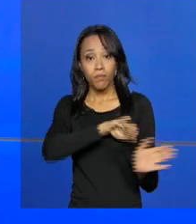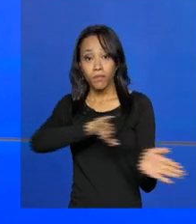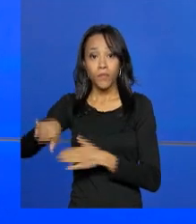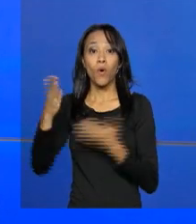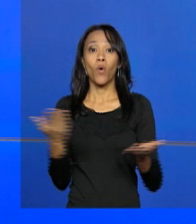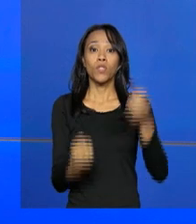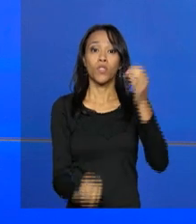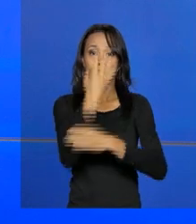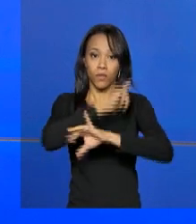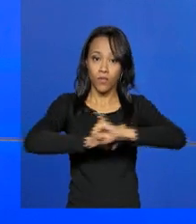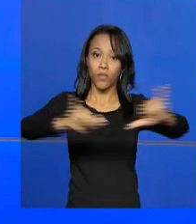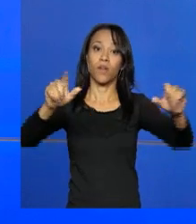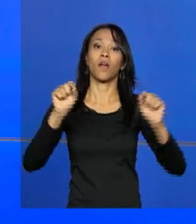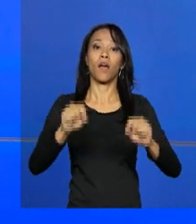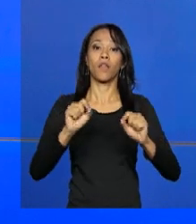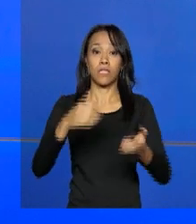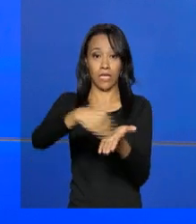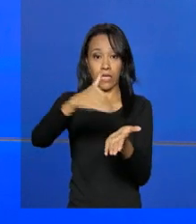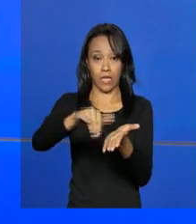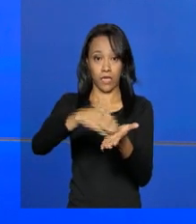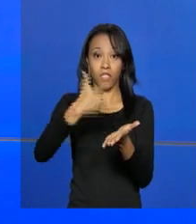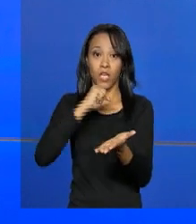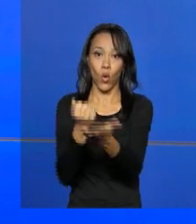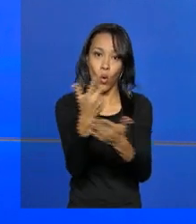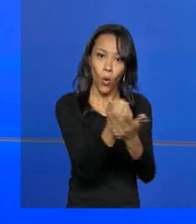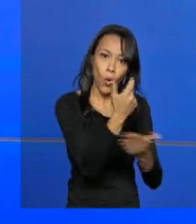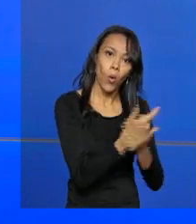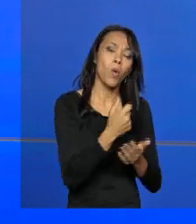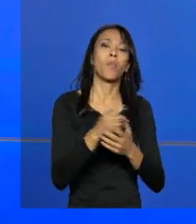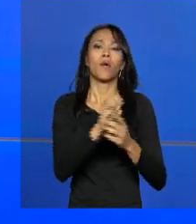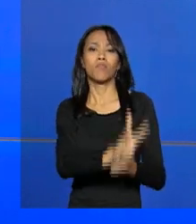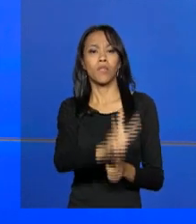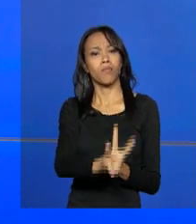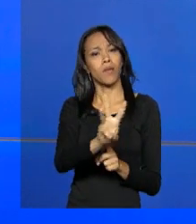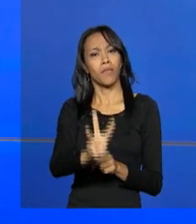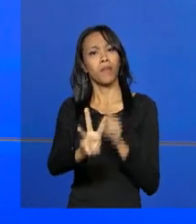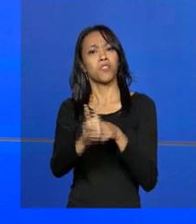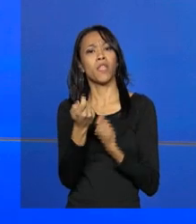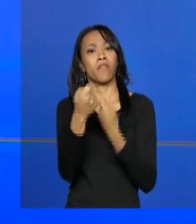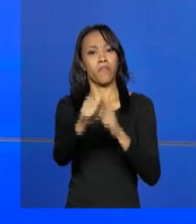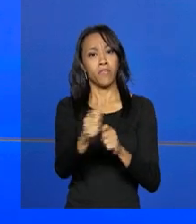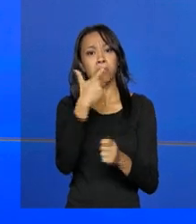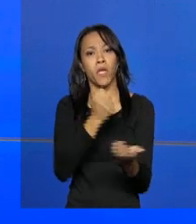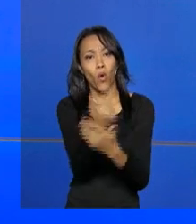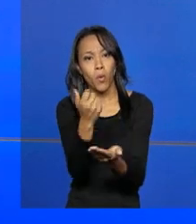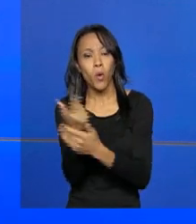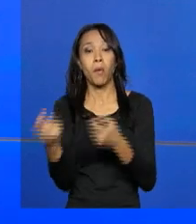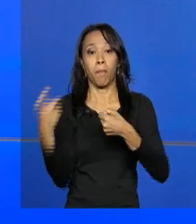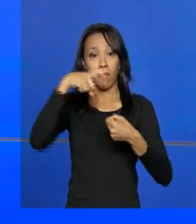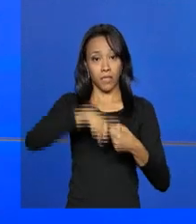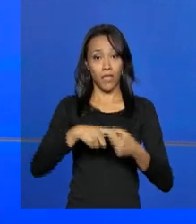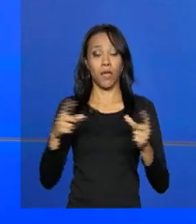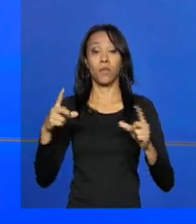secretaria nacional do Consumidor do Ministério da Justiça o portal de Defesa do Consumidor elaborado em parceria com a Universidade de